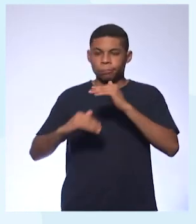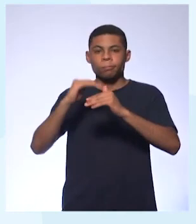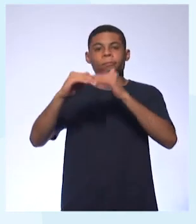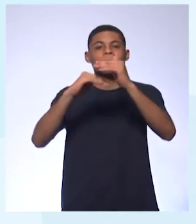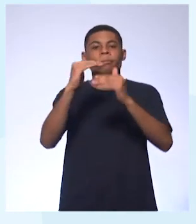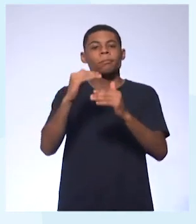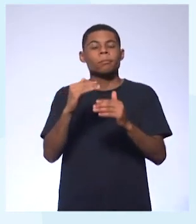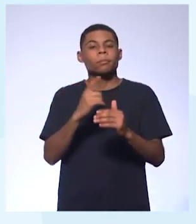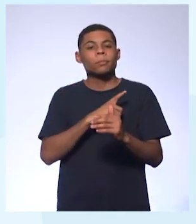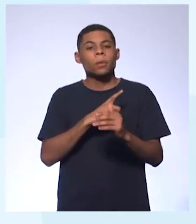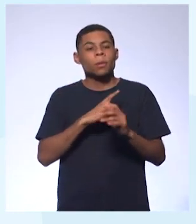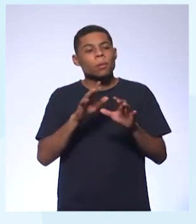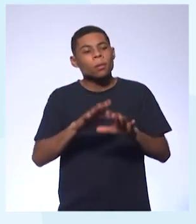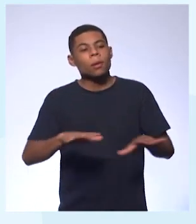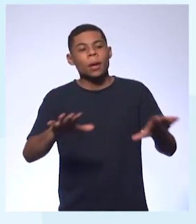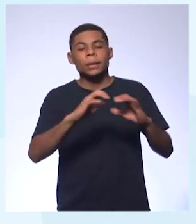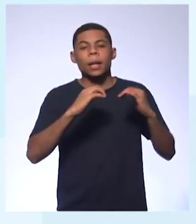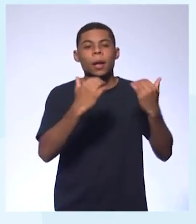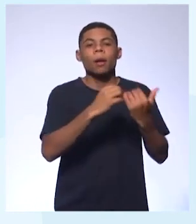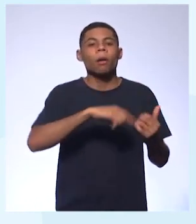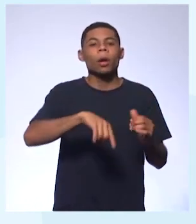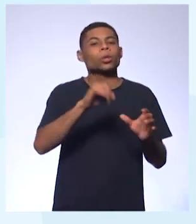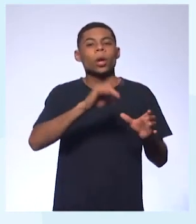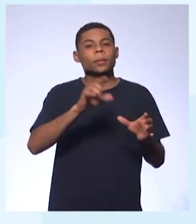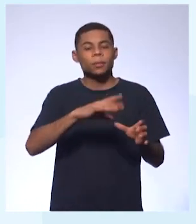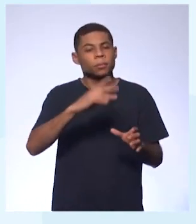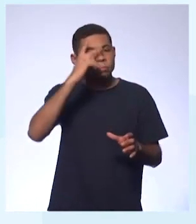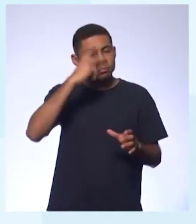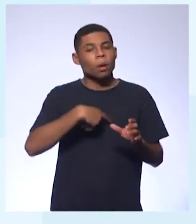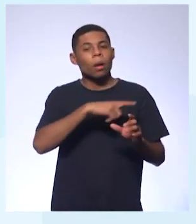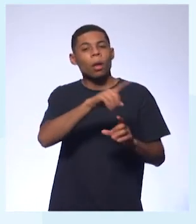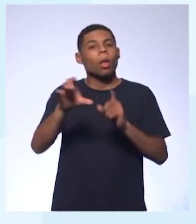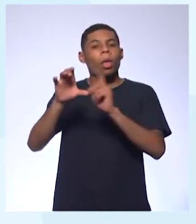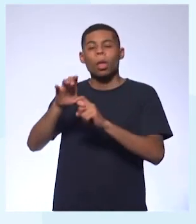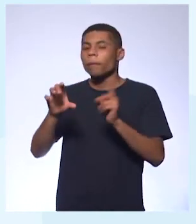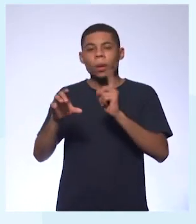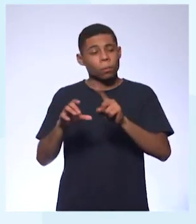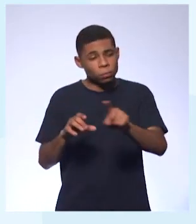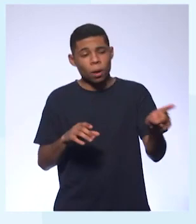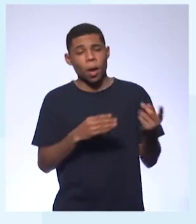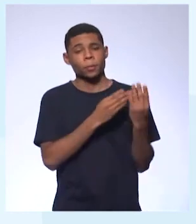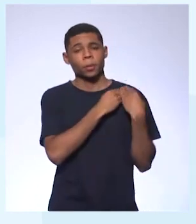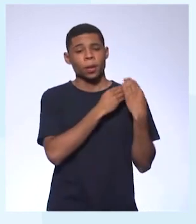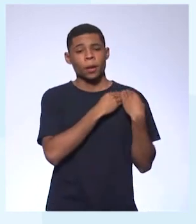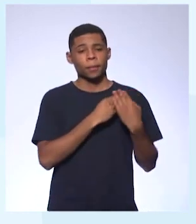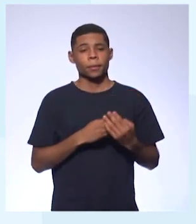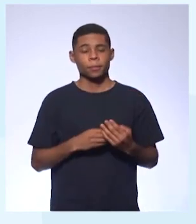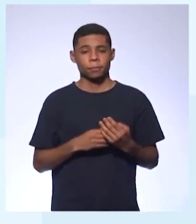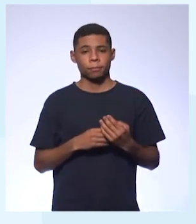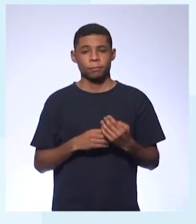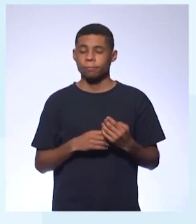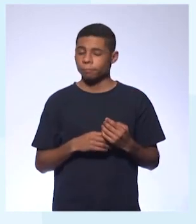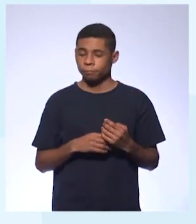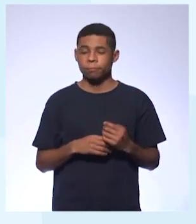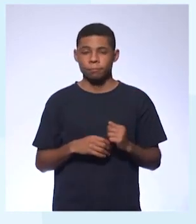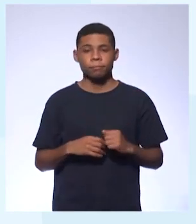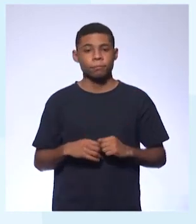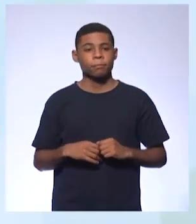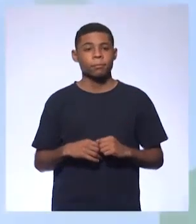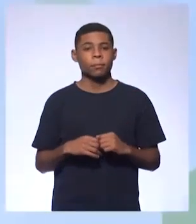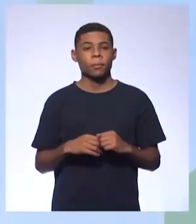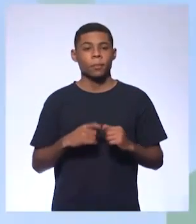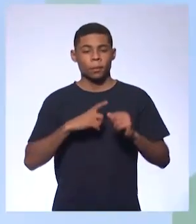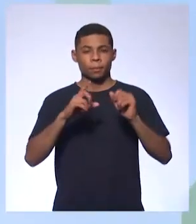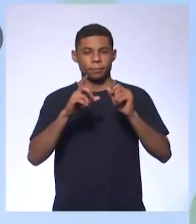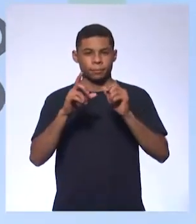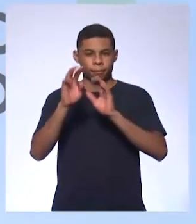uma cidadania autônoma e responsável. Ou seja, em miúdos, o que está falando o